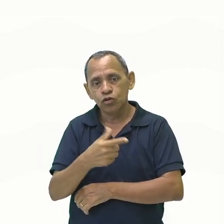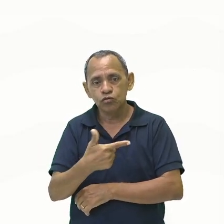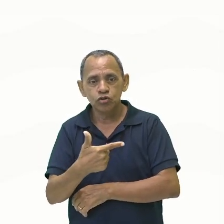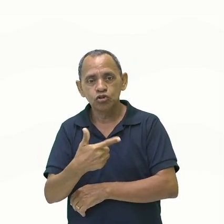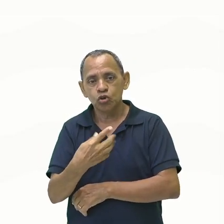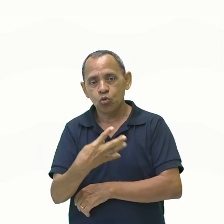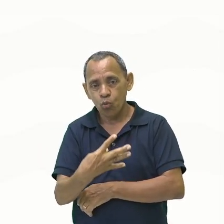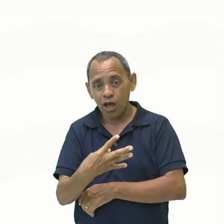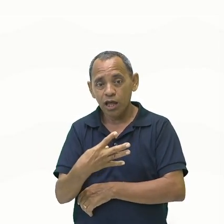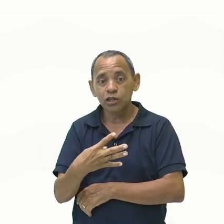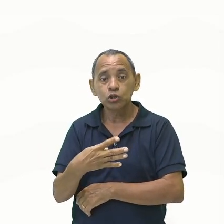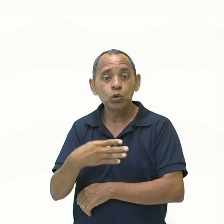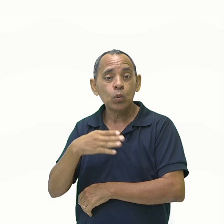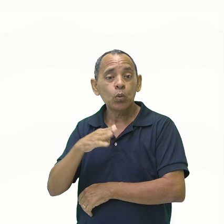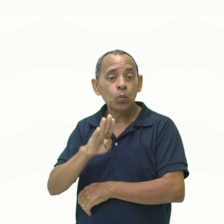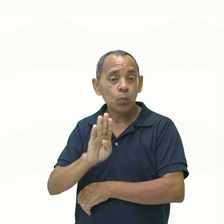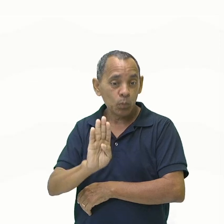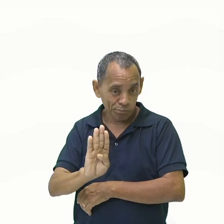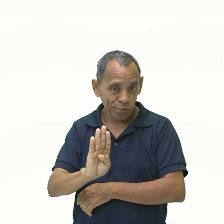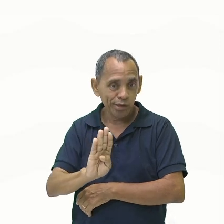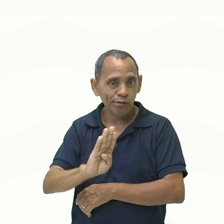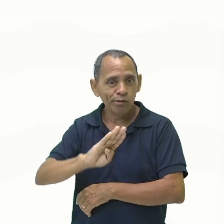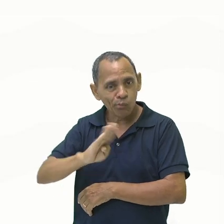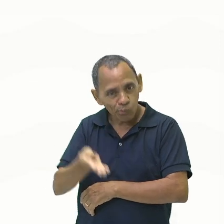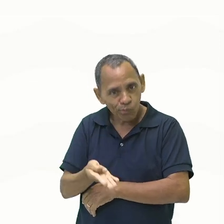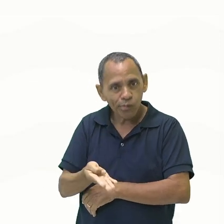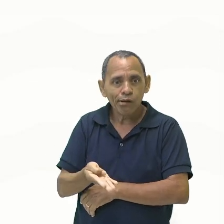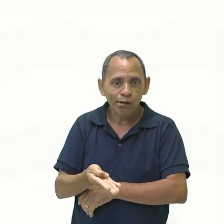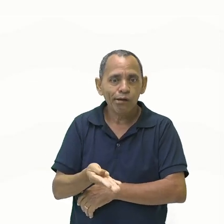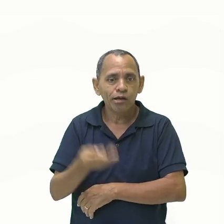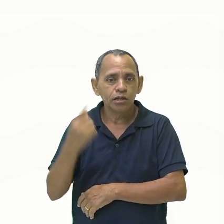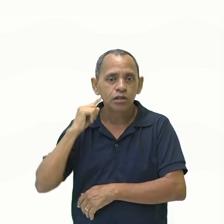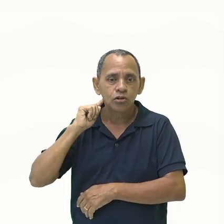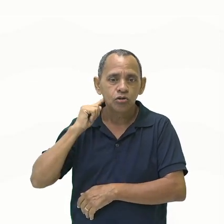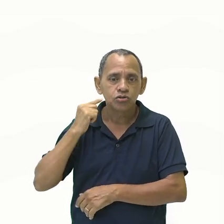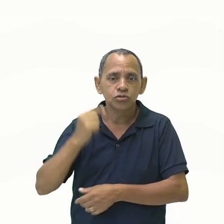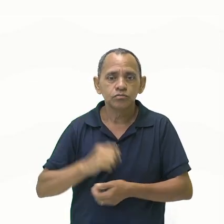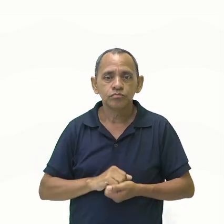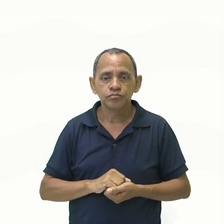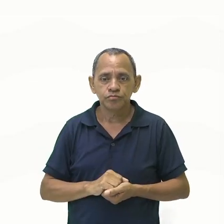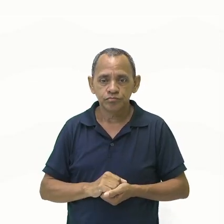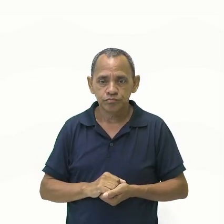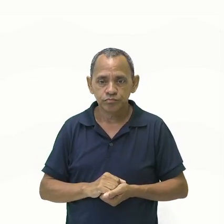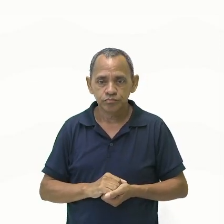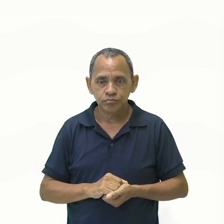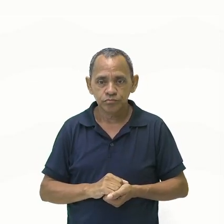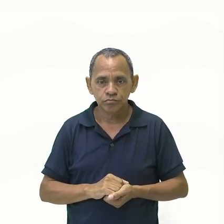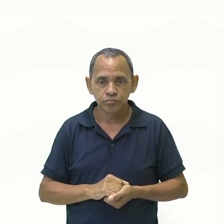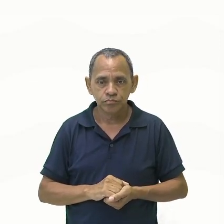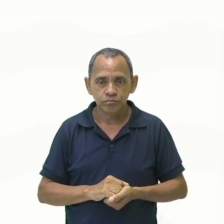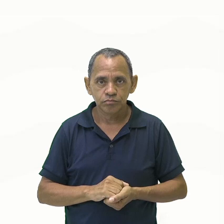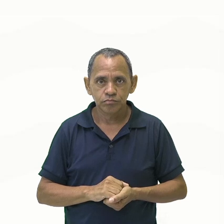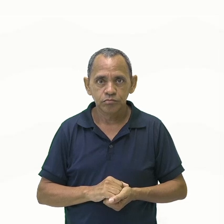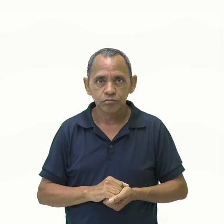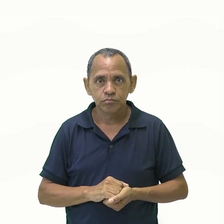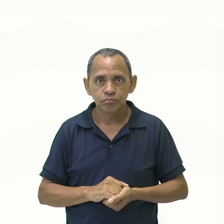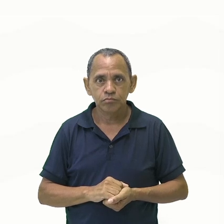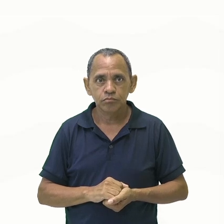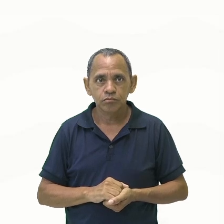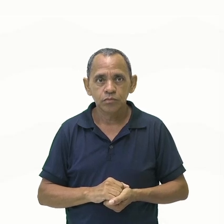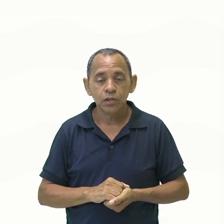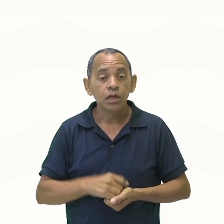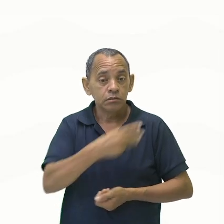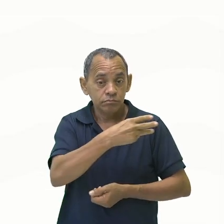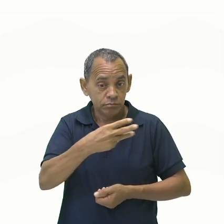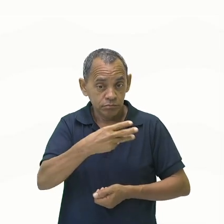né? 2,24 bilhões. Outro dado interessante, 33% desse lixo não